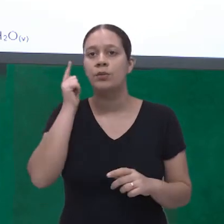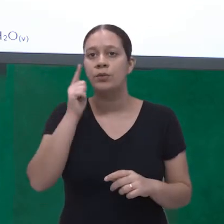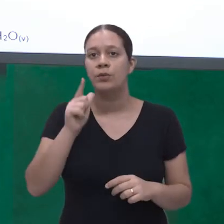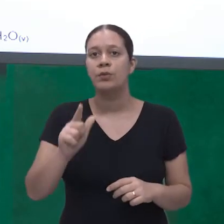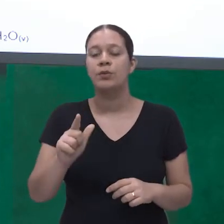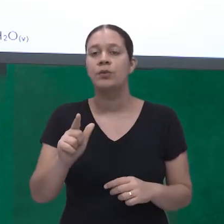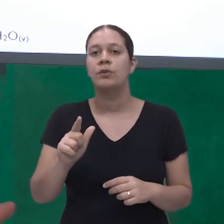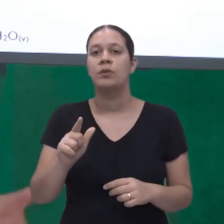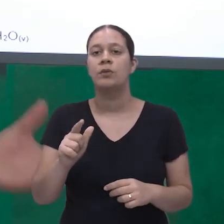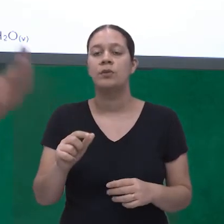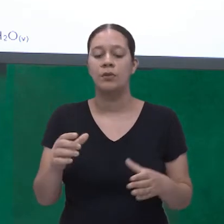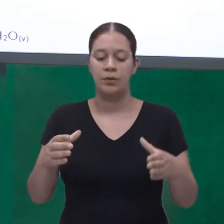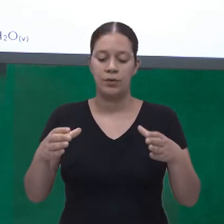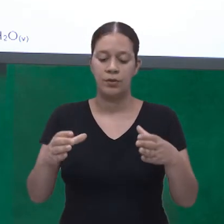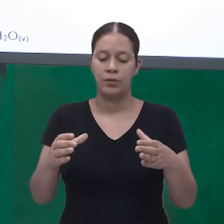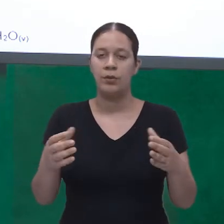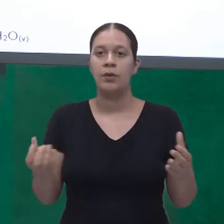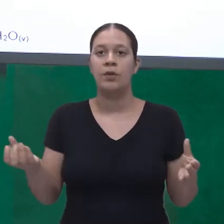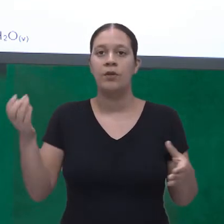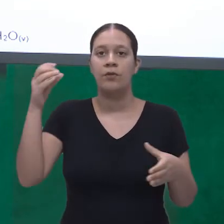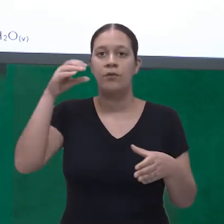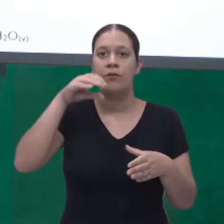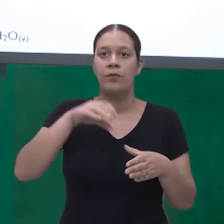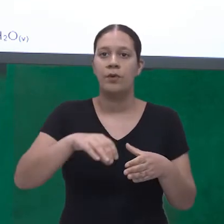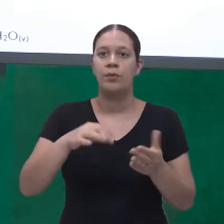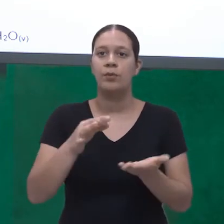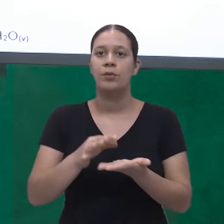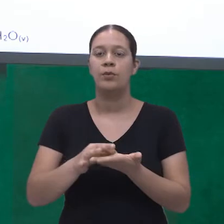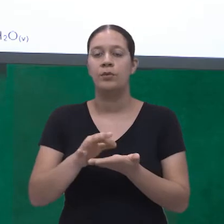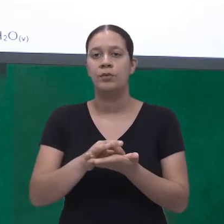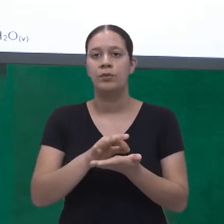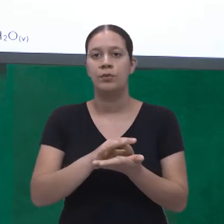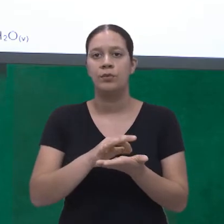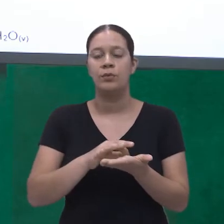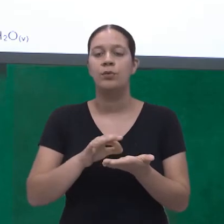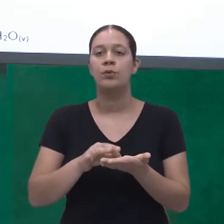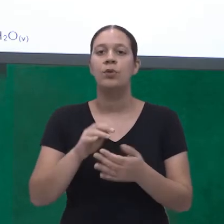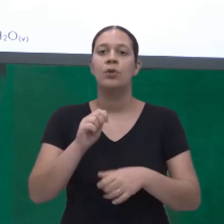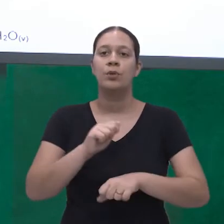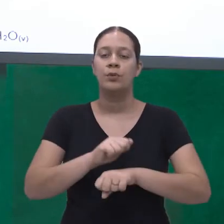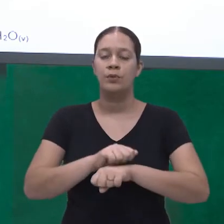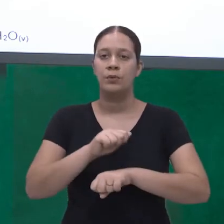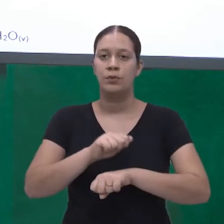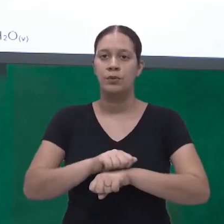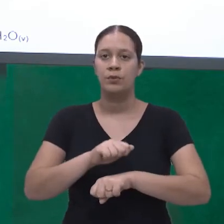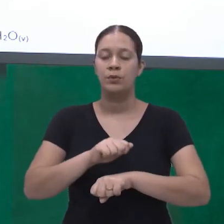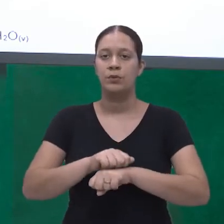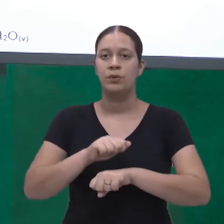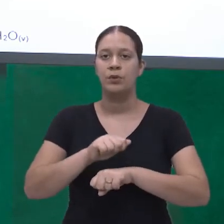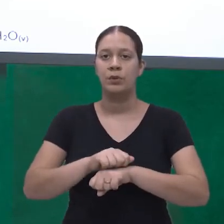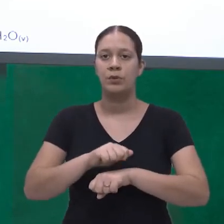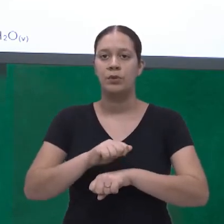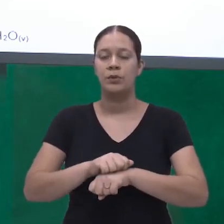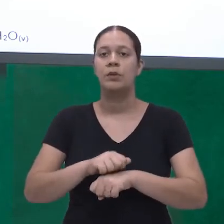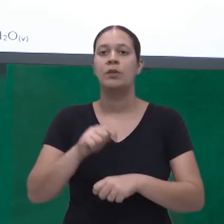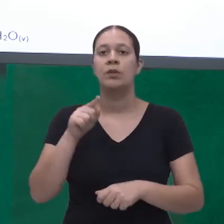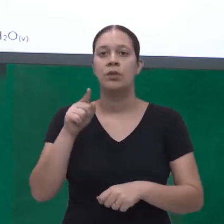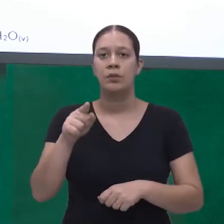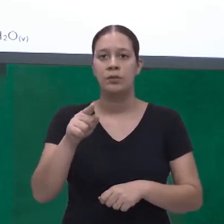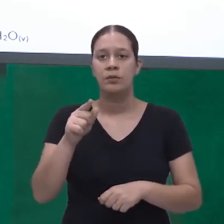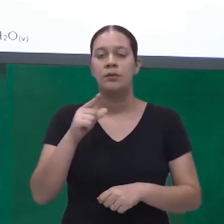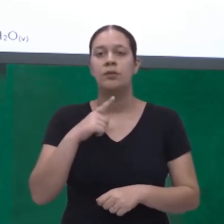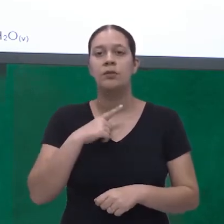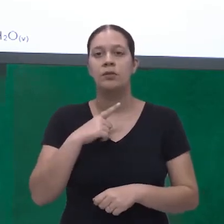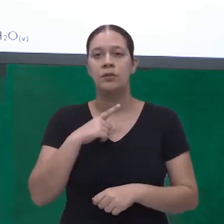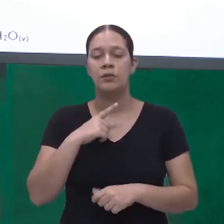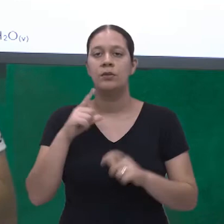conseguisse pegar aquele vapor e jogar de novo aquele vapor, transformar novamente aquele vapor no sólido, o sólido ele fica organizado. aí você